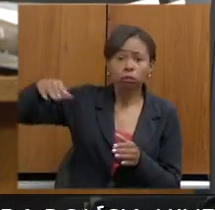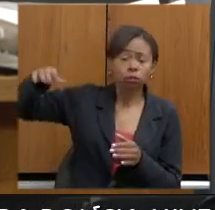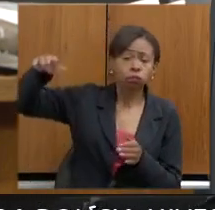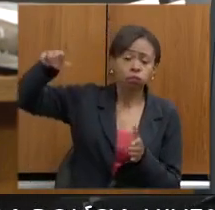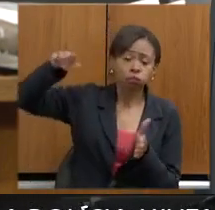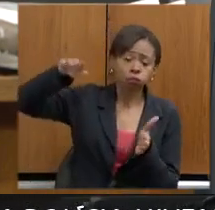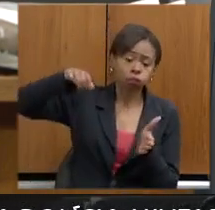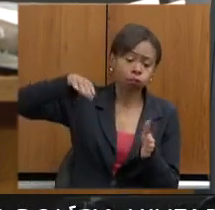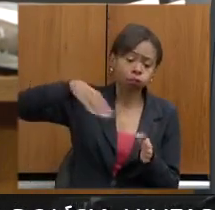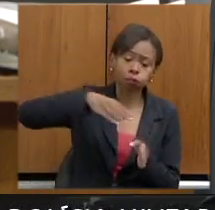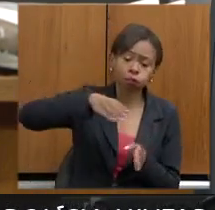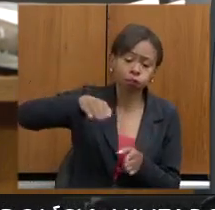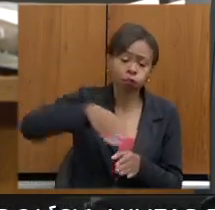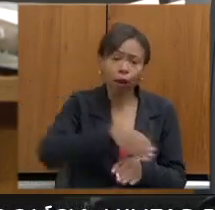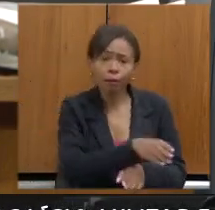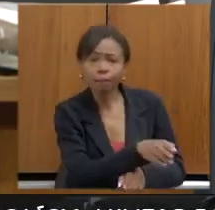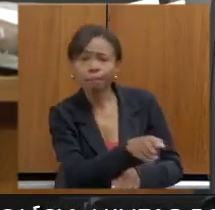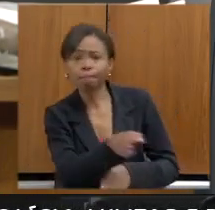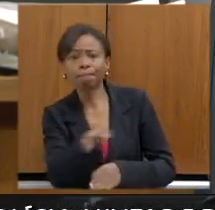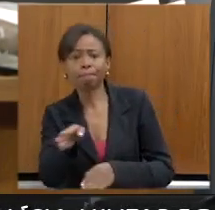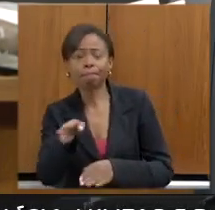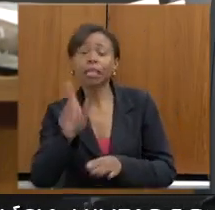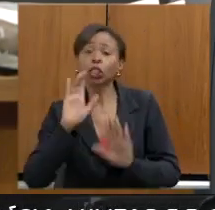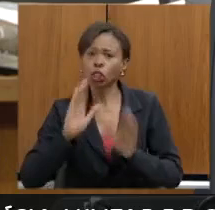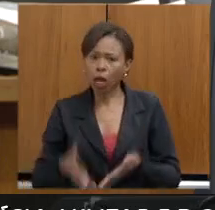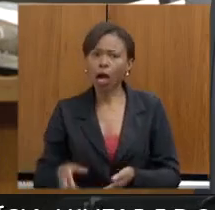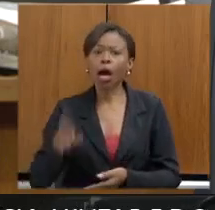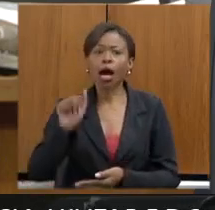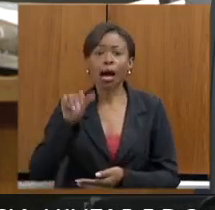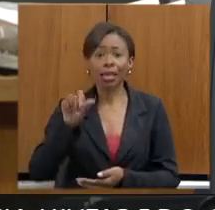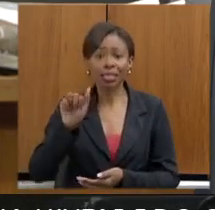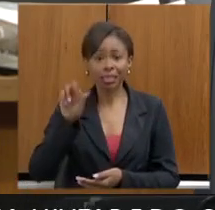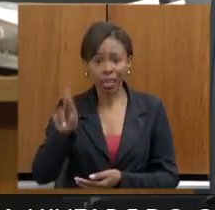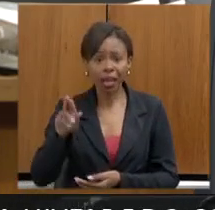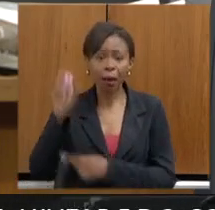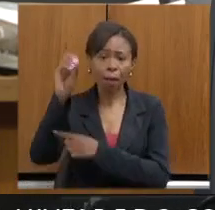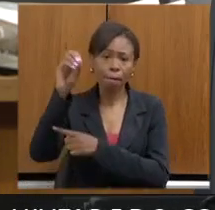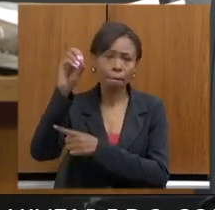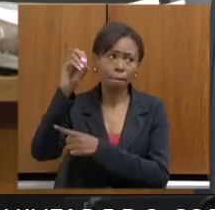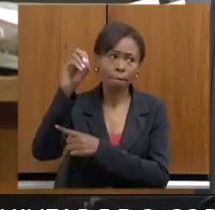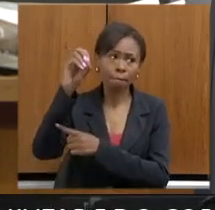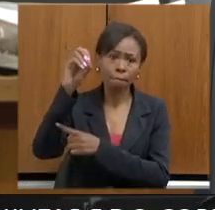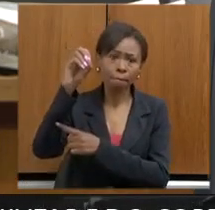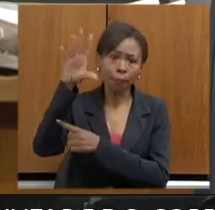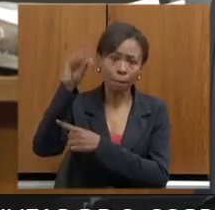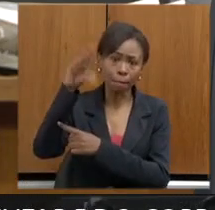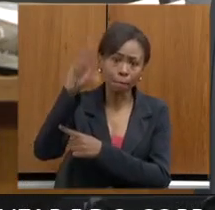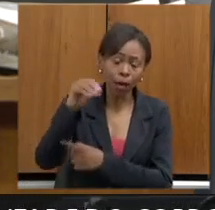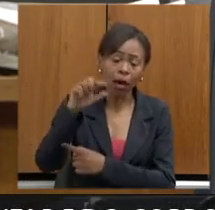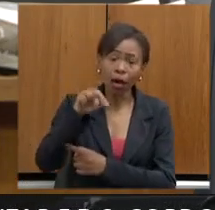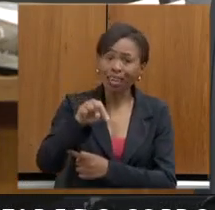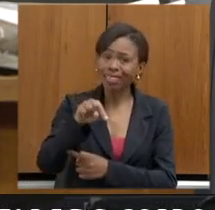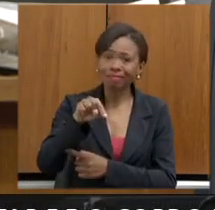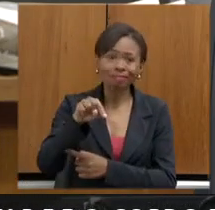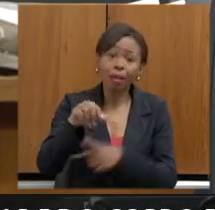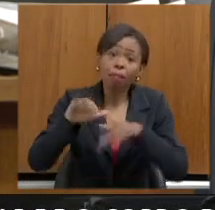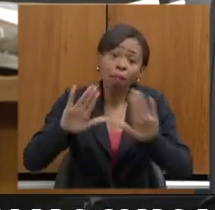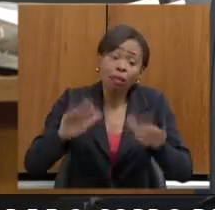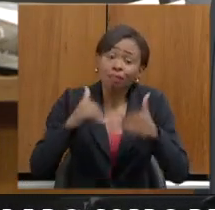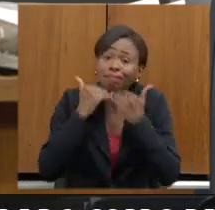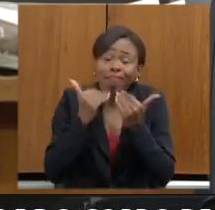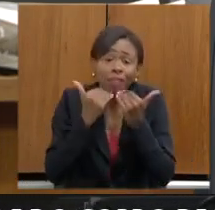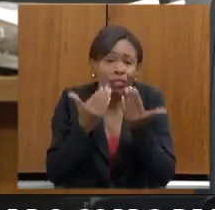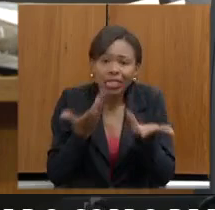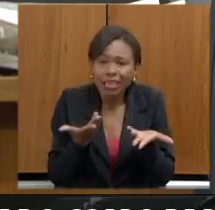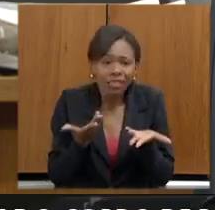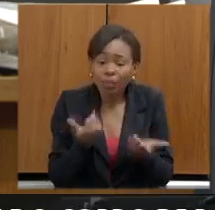a diminuir colocaram radar lá mas eu falo sempre que radar não para carreta sem freio mas não tava